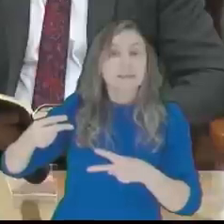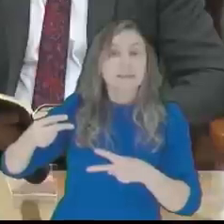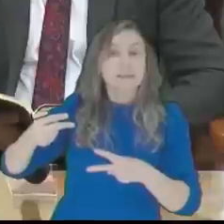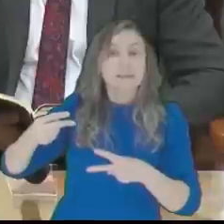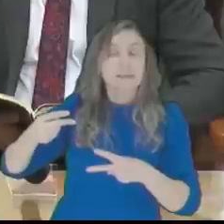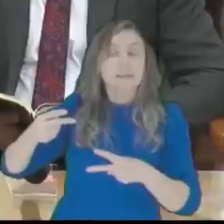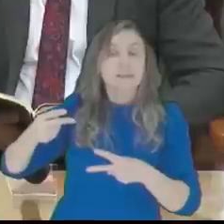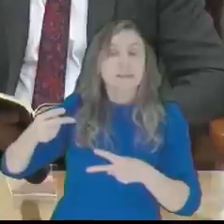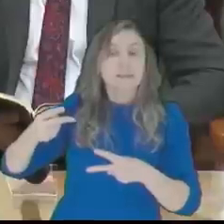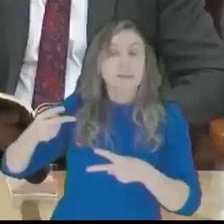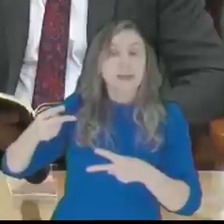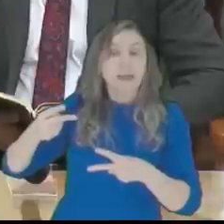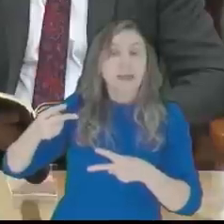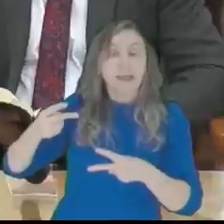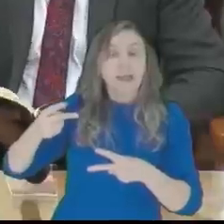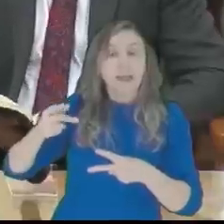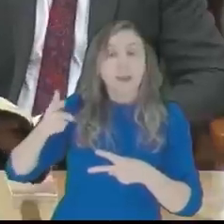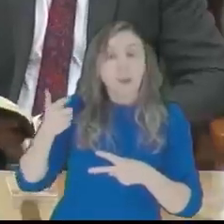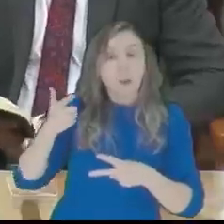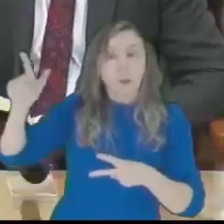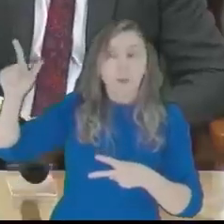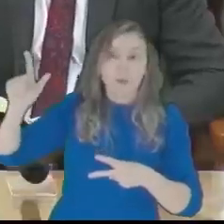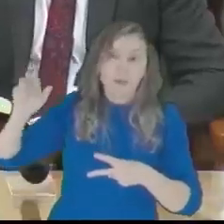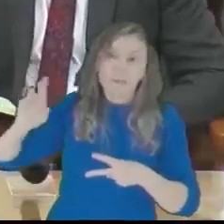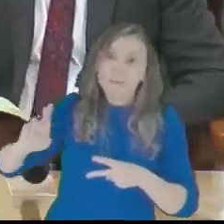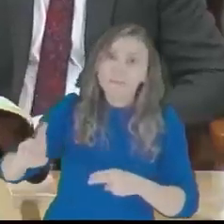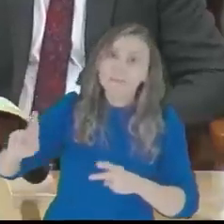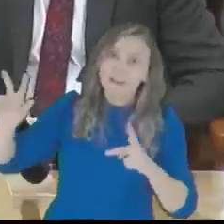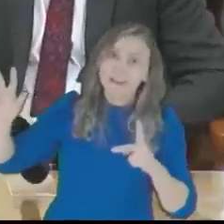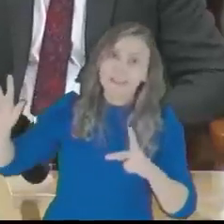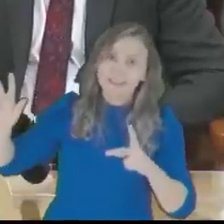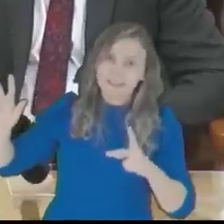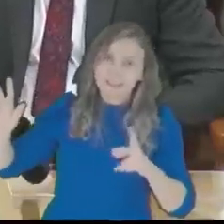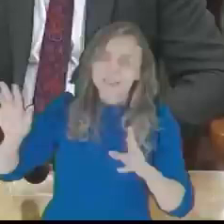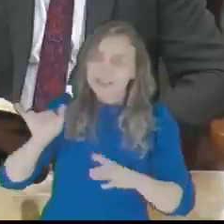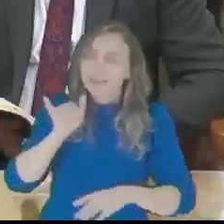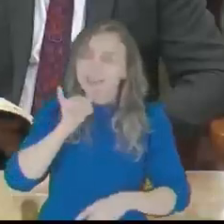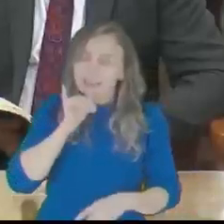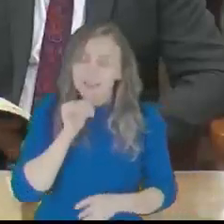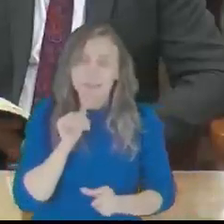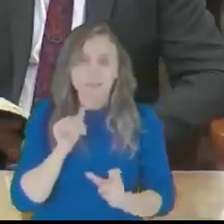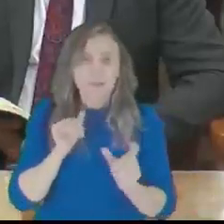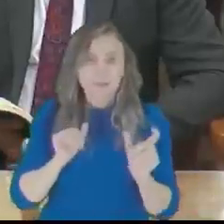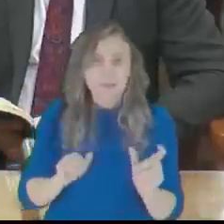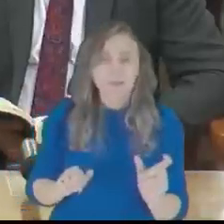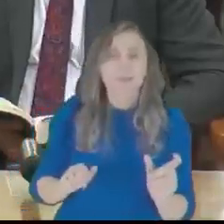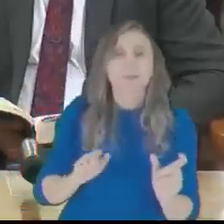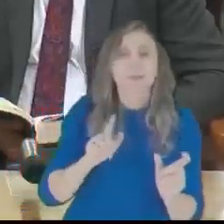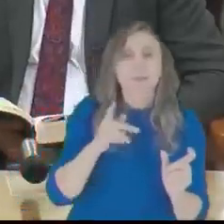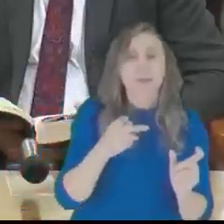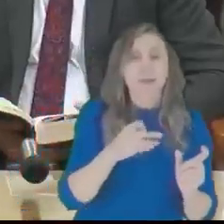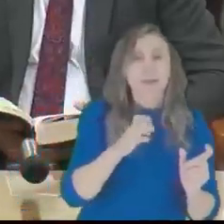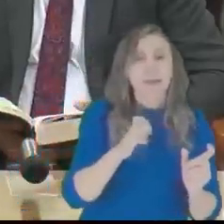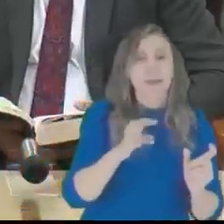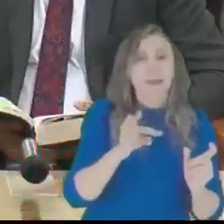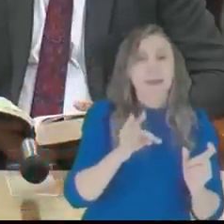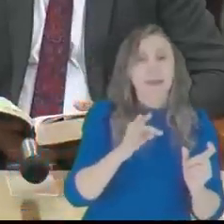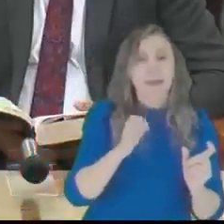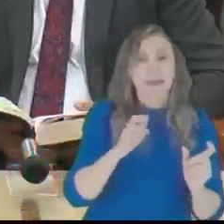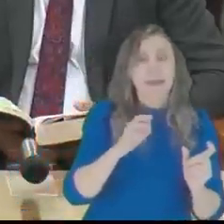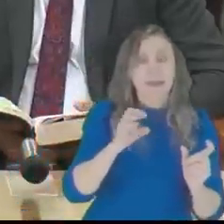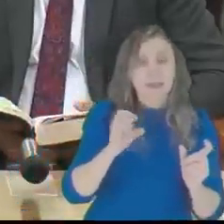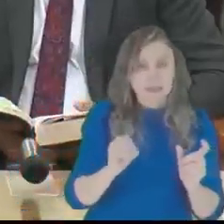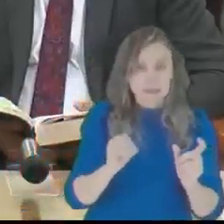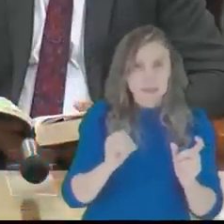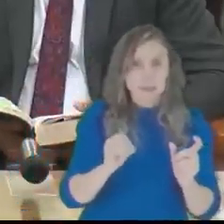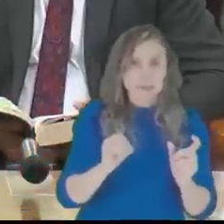exemplo, heterossexual. O que quer dizer isso? Heterossexual. De onde vem essa palavra em português? Heterossexual é uma pessoa do sexo